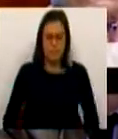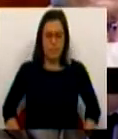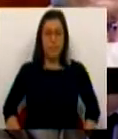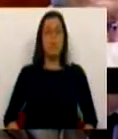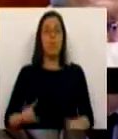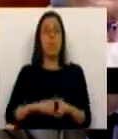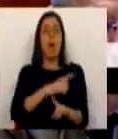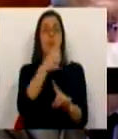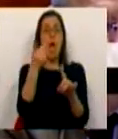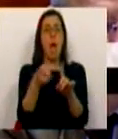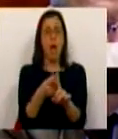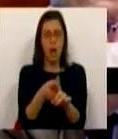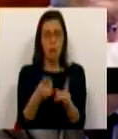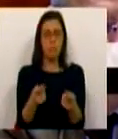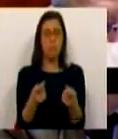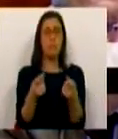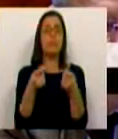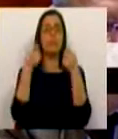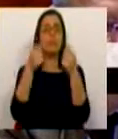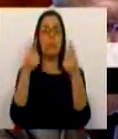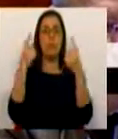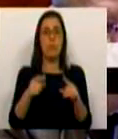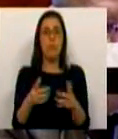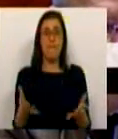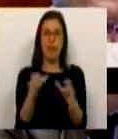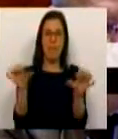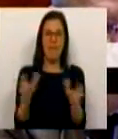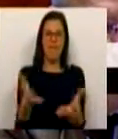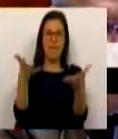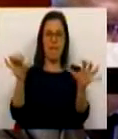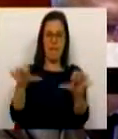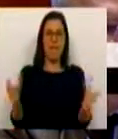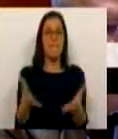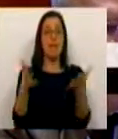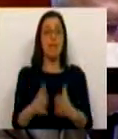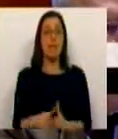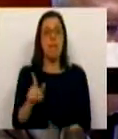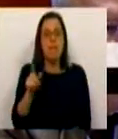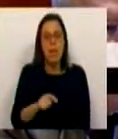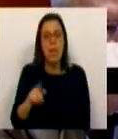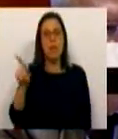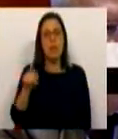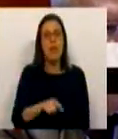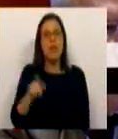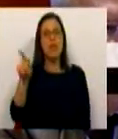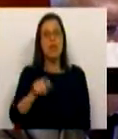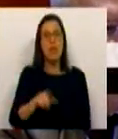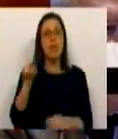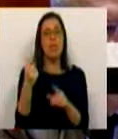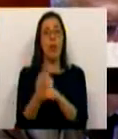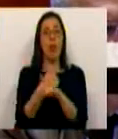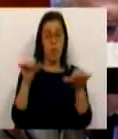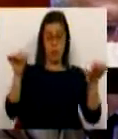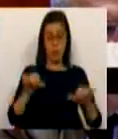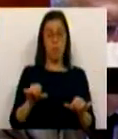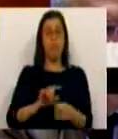ano todo, investiram simplesmente em que as coisas corressem mal. E mês após mês, as coisas, em vez de